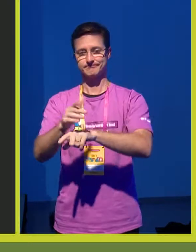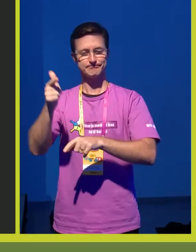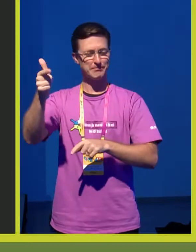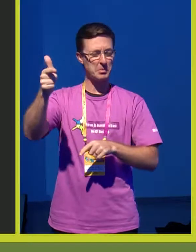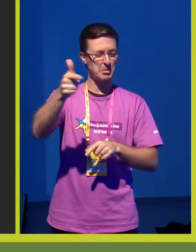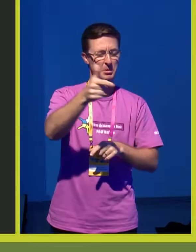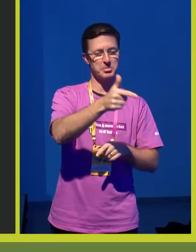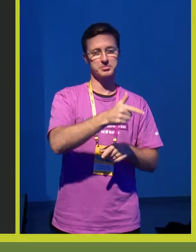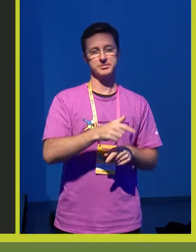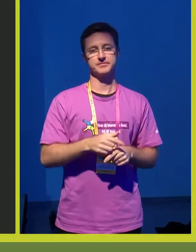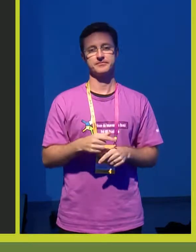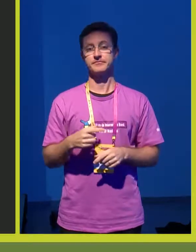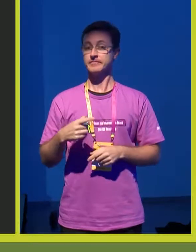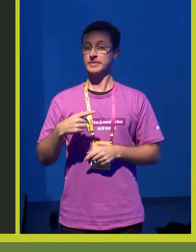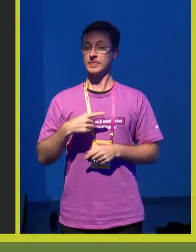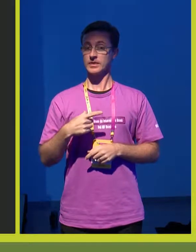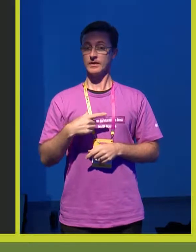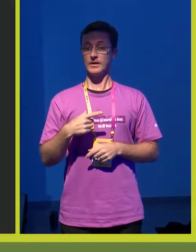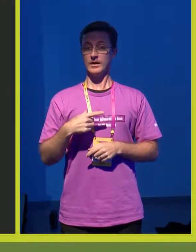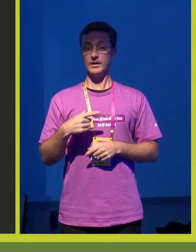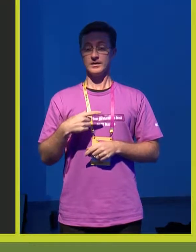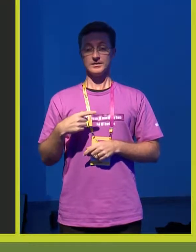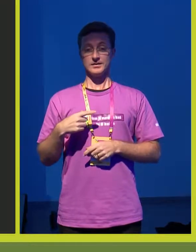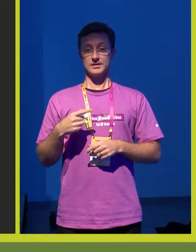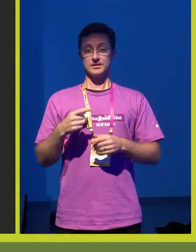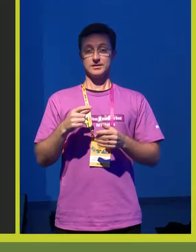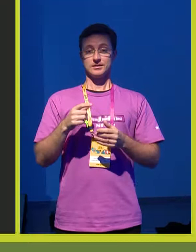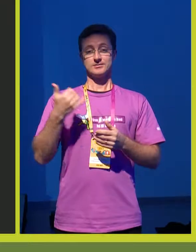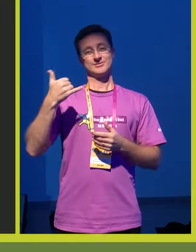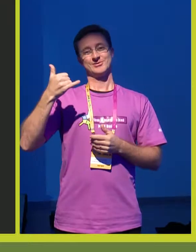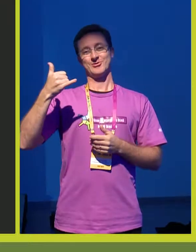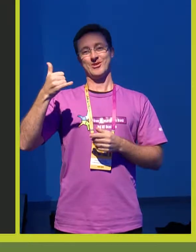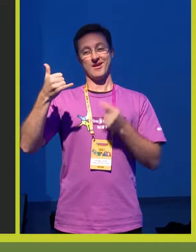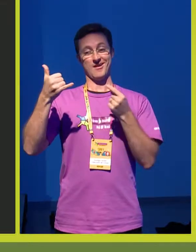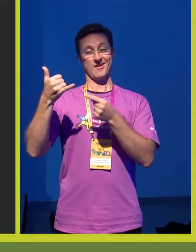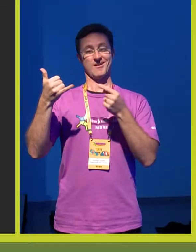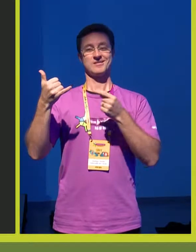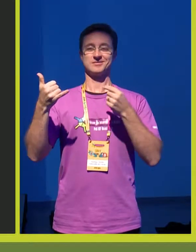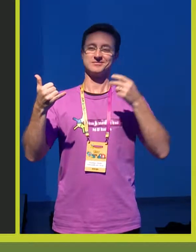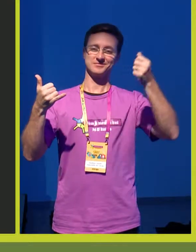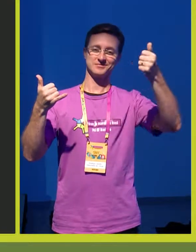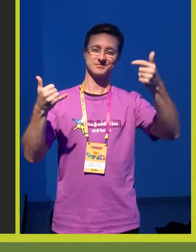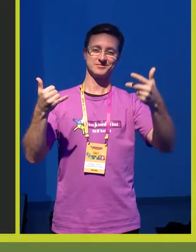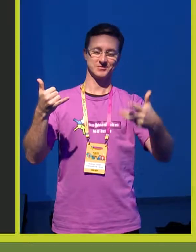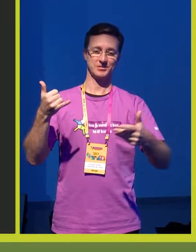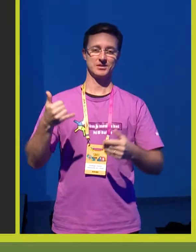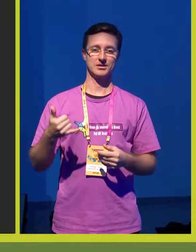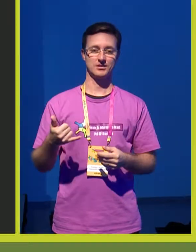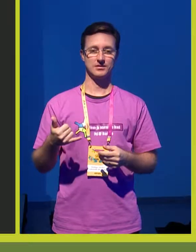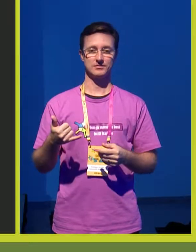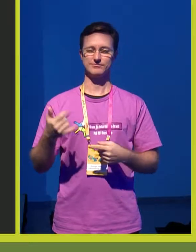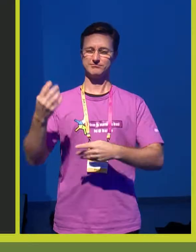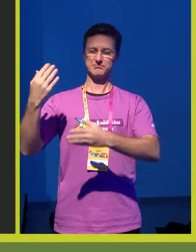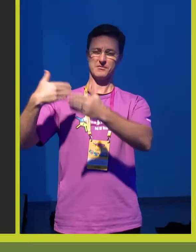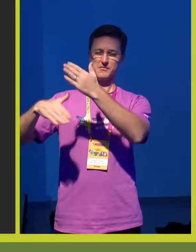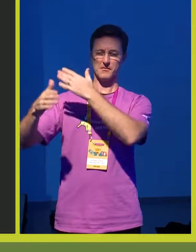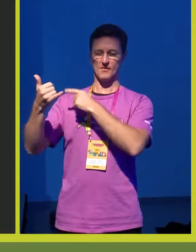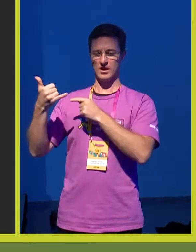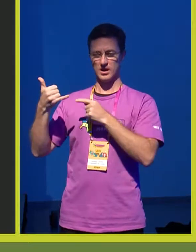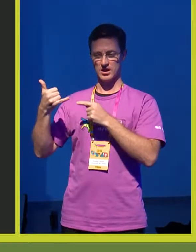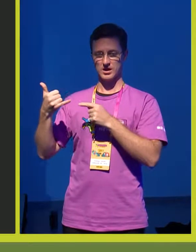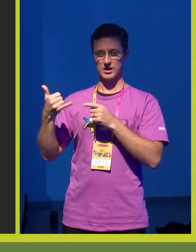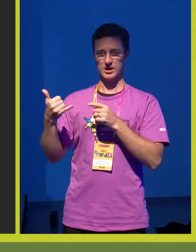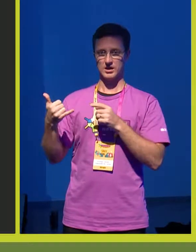dispositivos que carregam a nossa alma hoje em dia, que são os celulares. Nem sempre eles foram assim. E aí, como